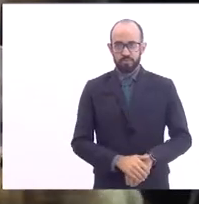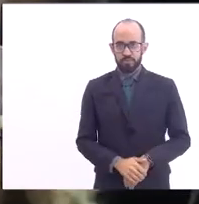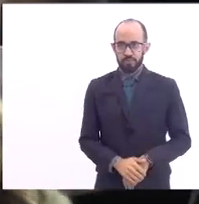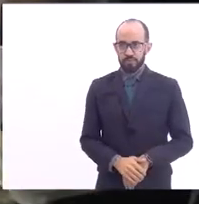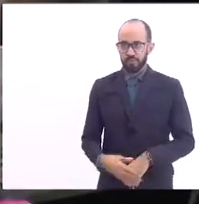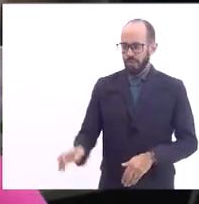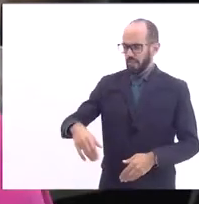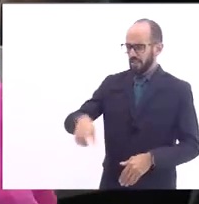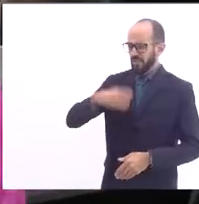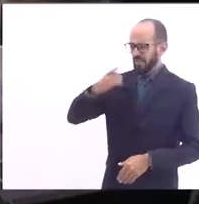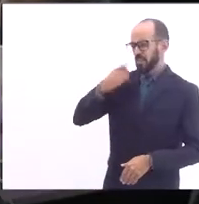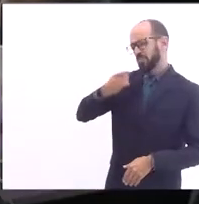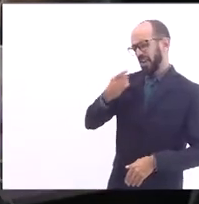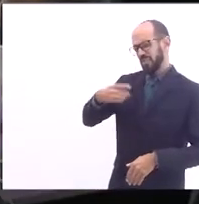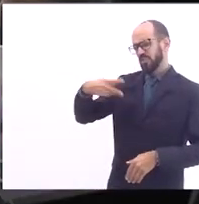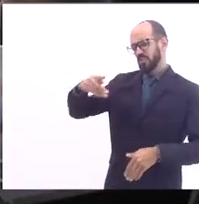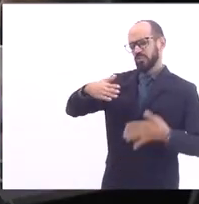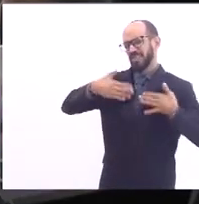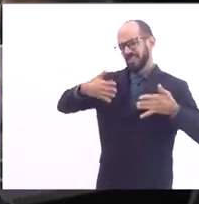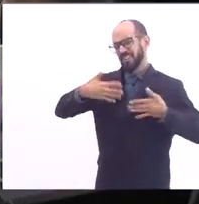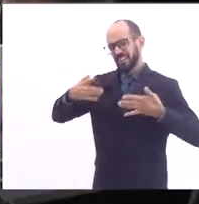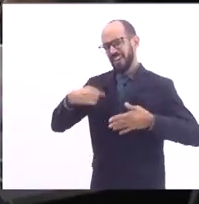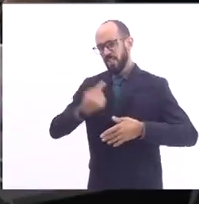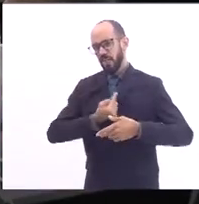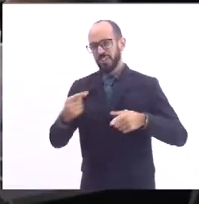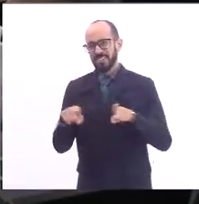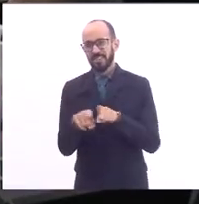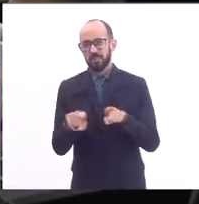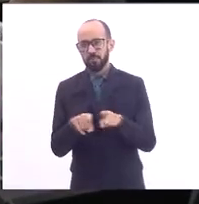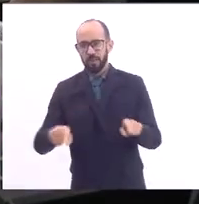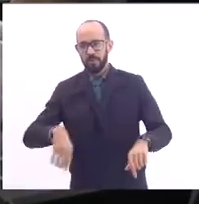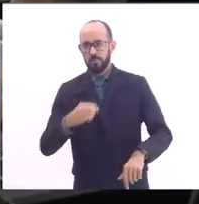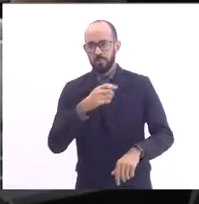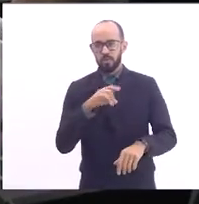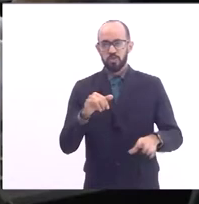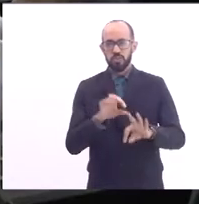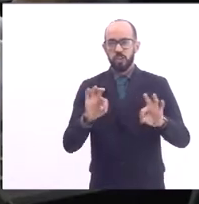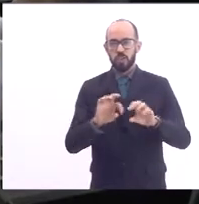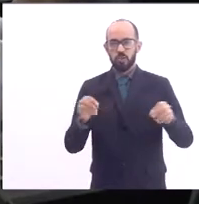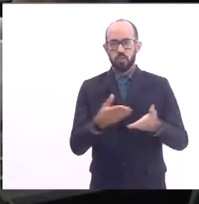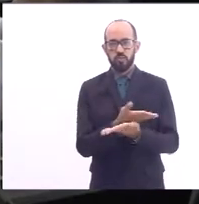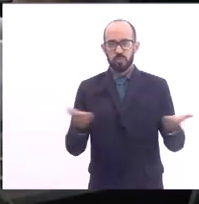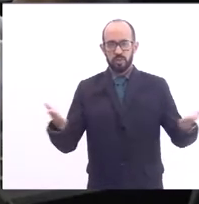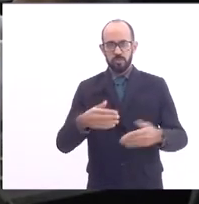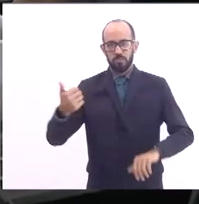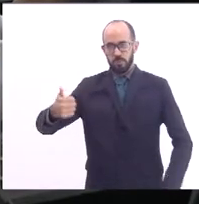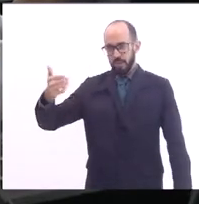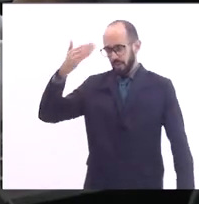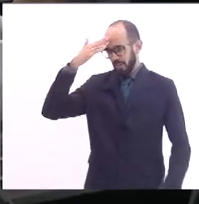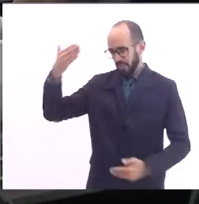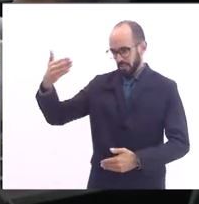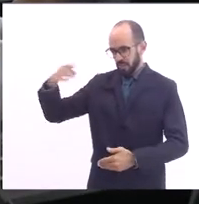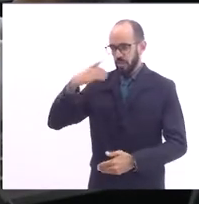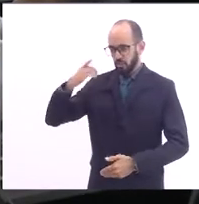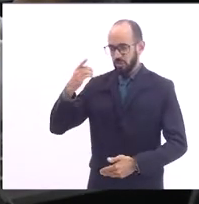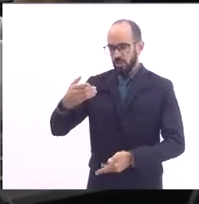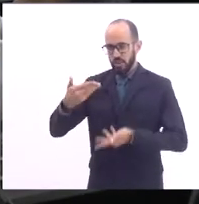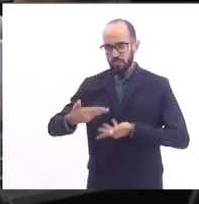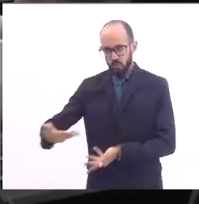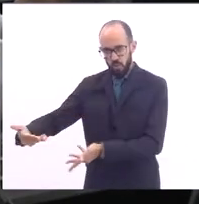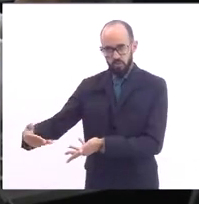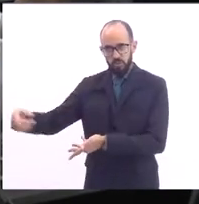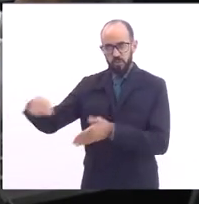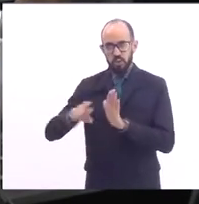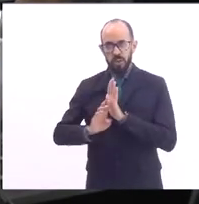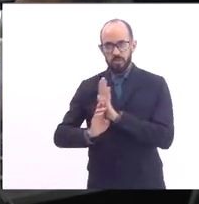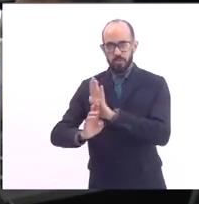Deputado, a sua alegria é a nossa alegria. Bom dia a todos. Primeiramente, agradecer ao deputado pelo convite. Represento